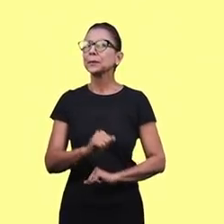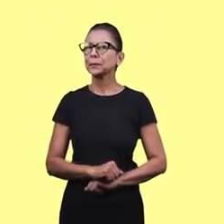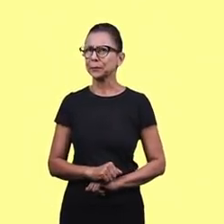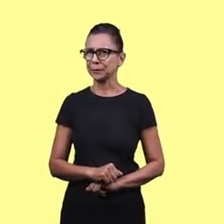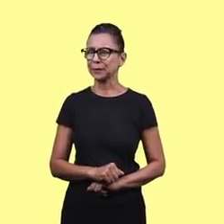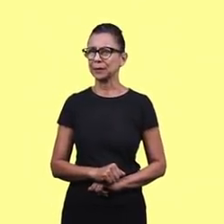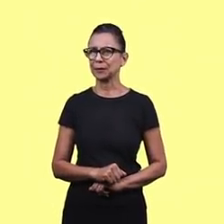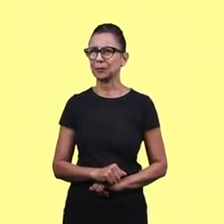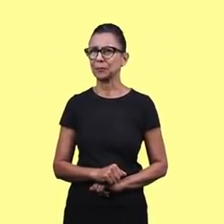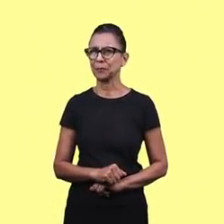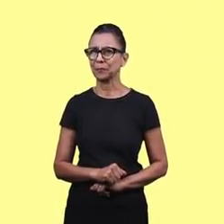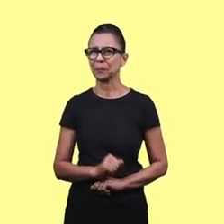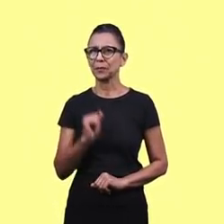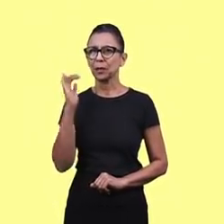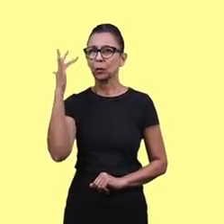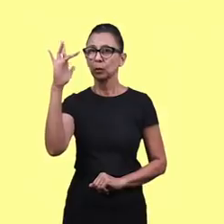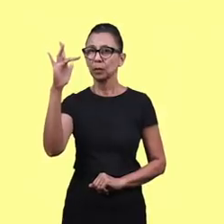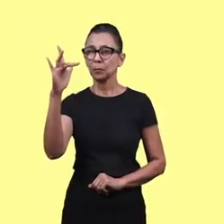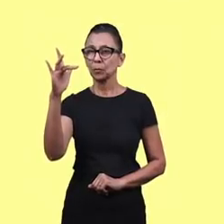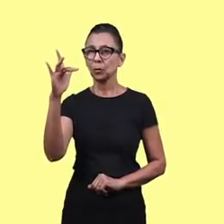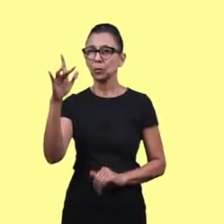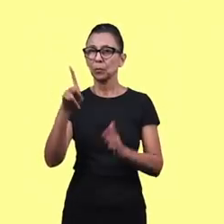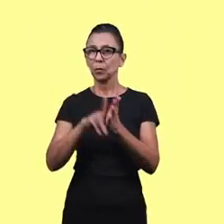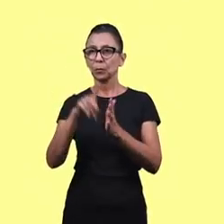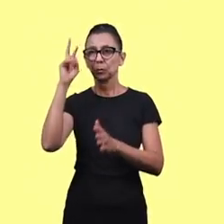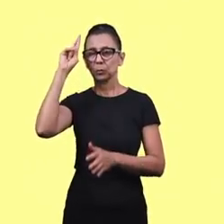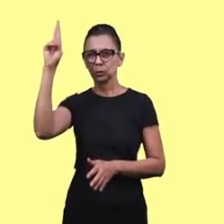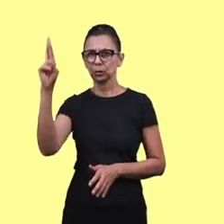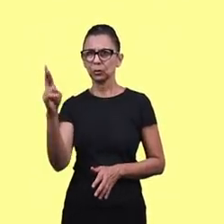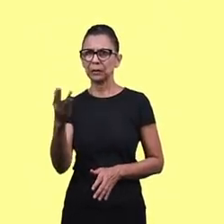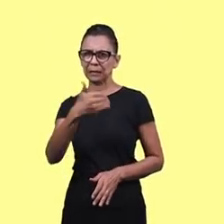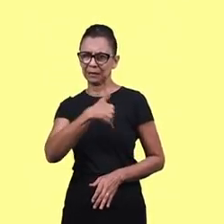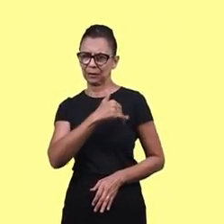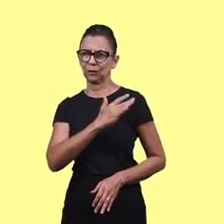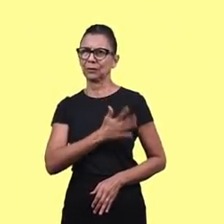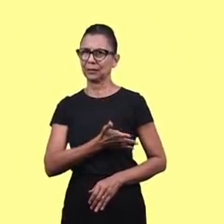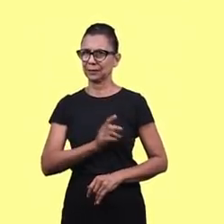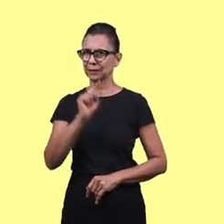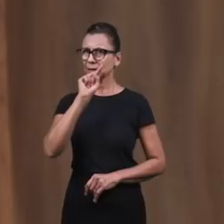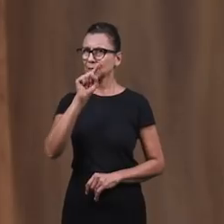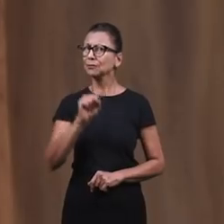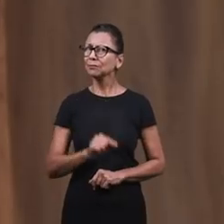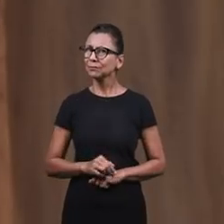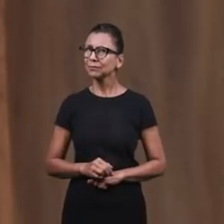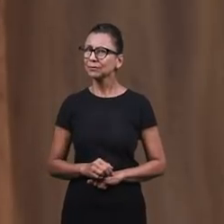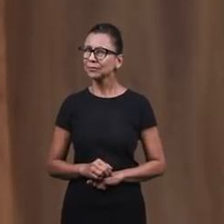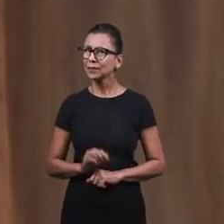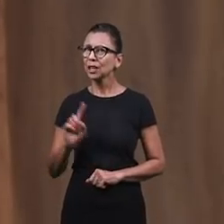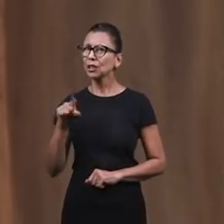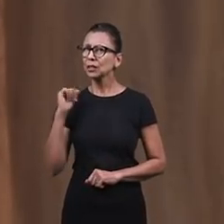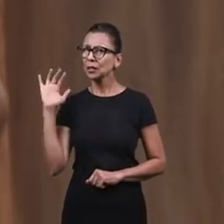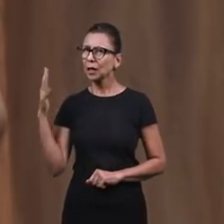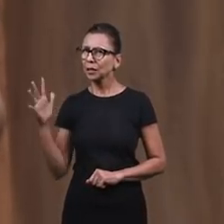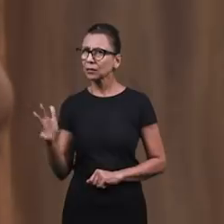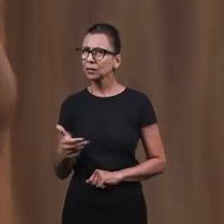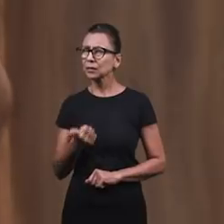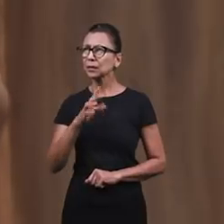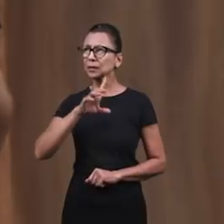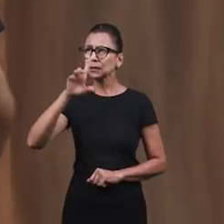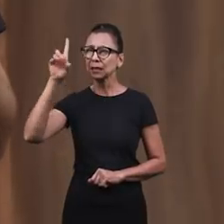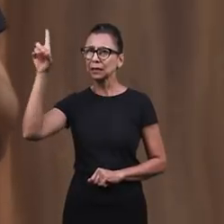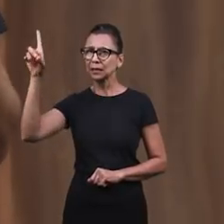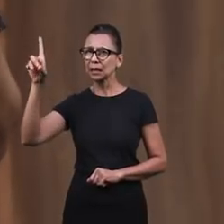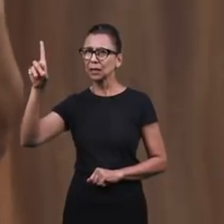O temor do Senhor está no nosso coração? Nós estamos adorando a Deus mais do